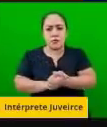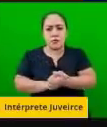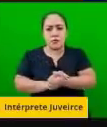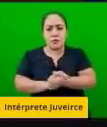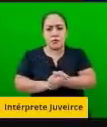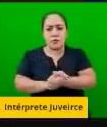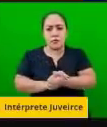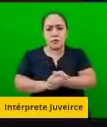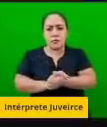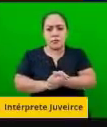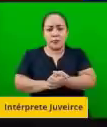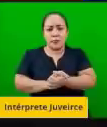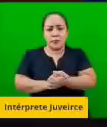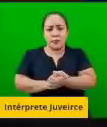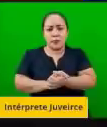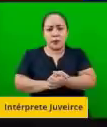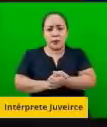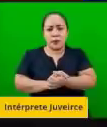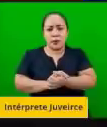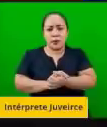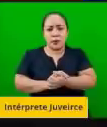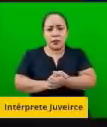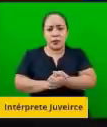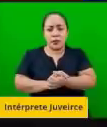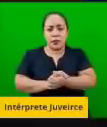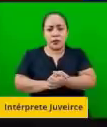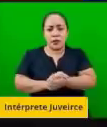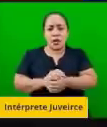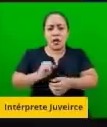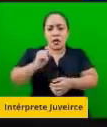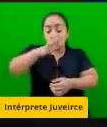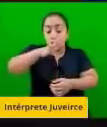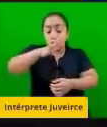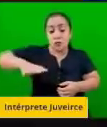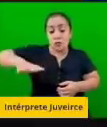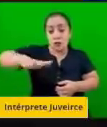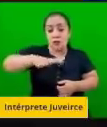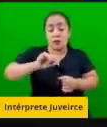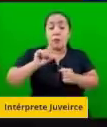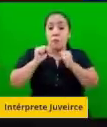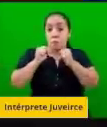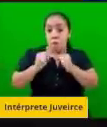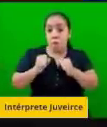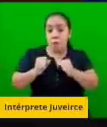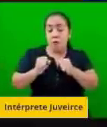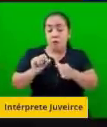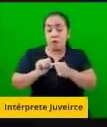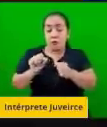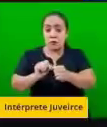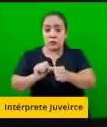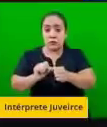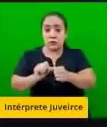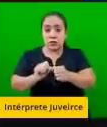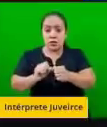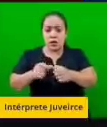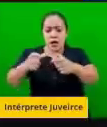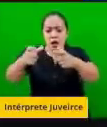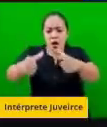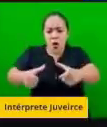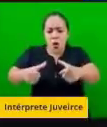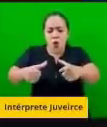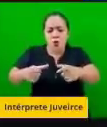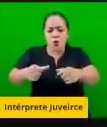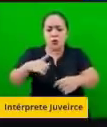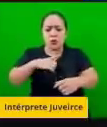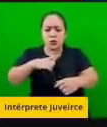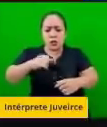Uma outra ação possível é a de localização, ou seja, a busca por situar o documento